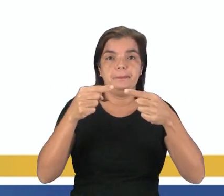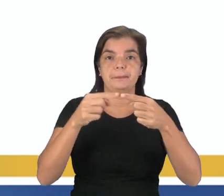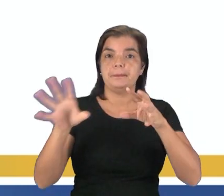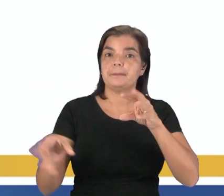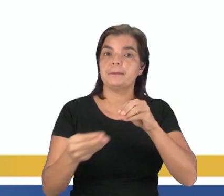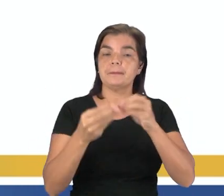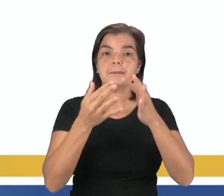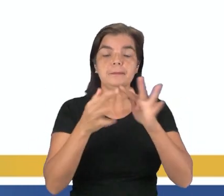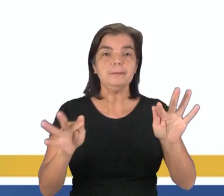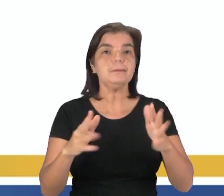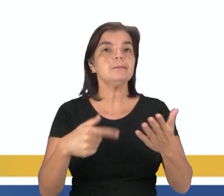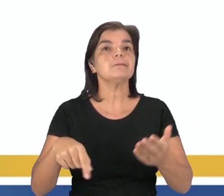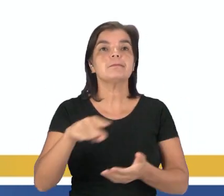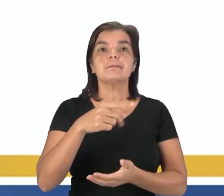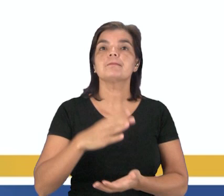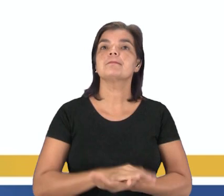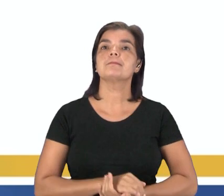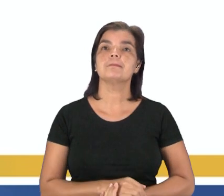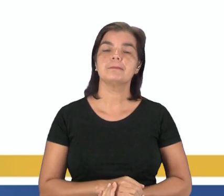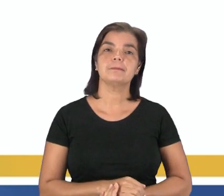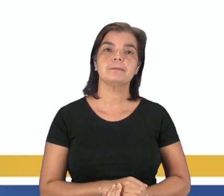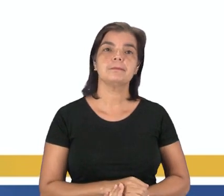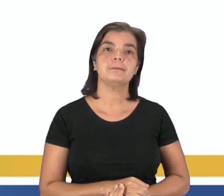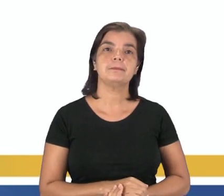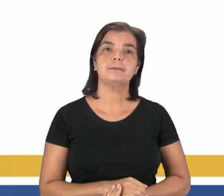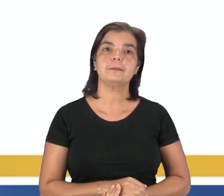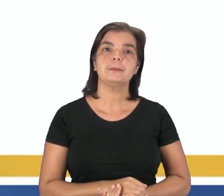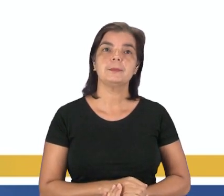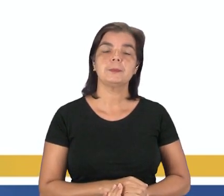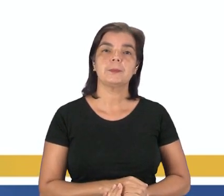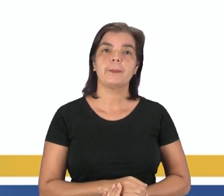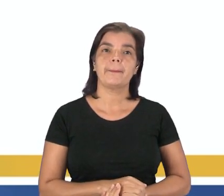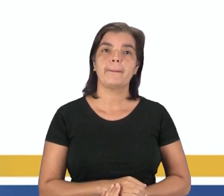essa frase? E aí?